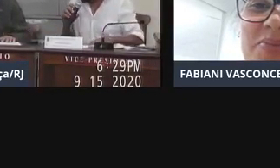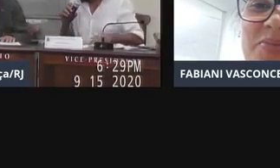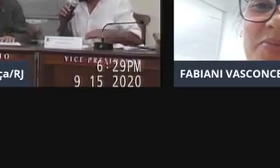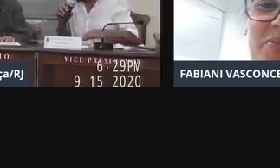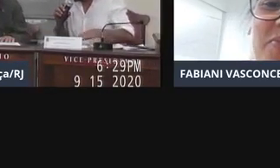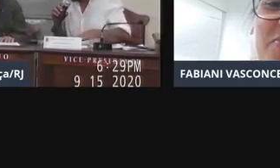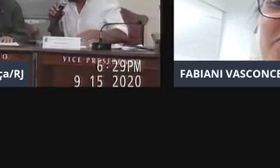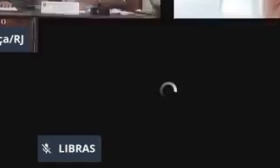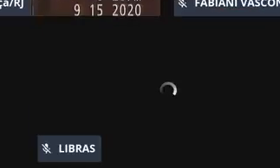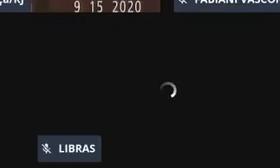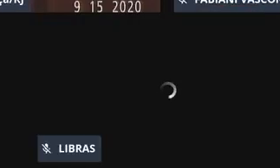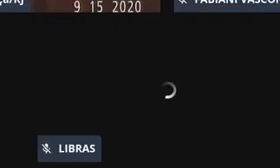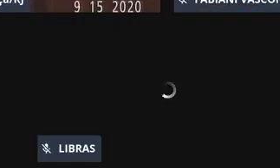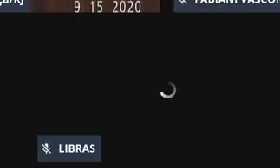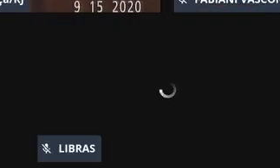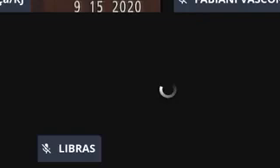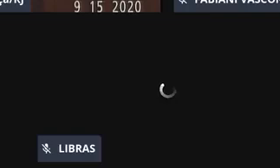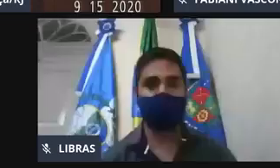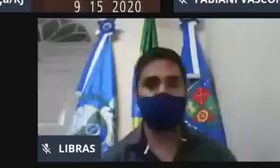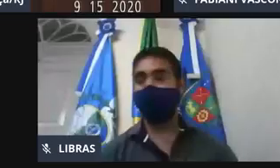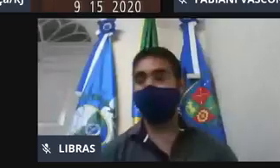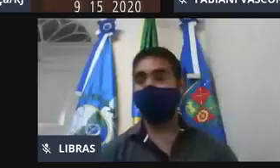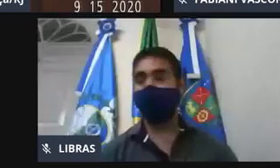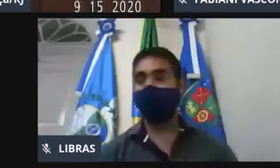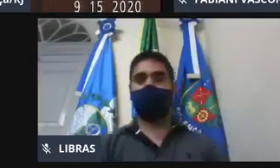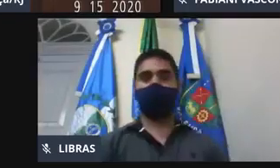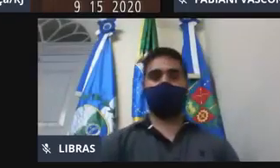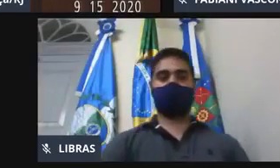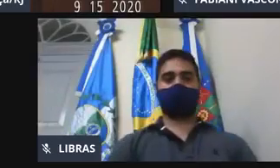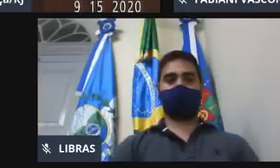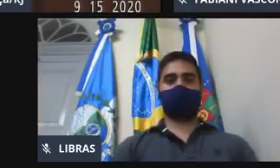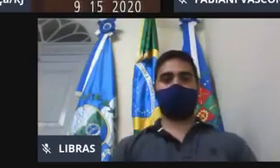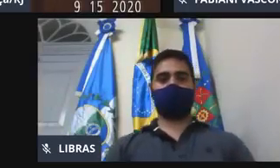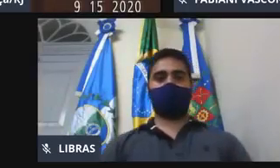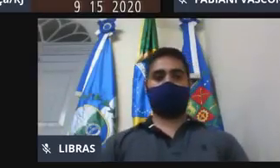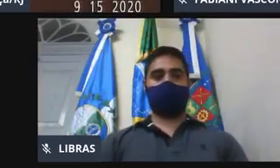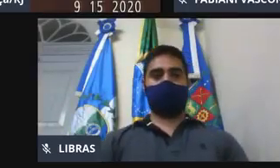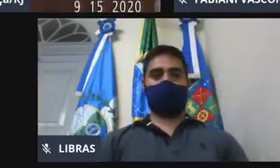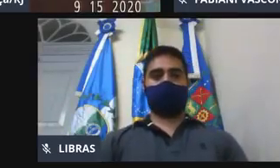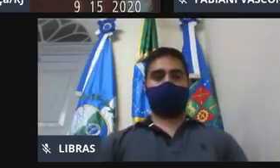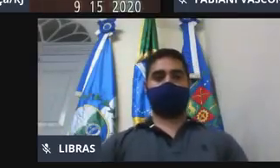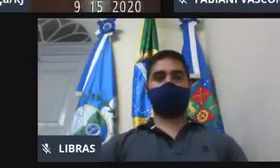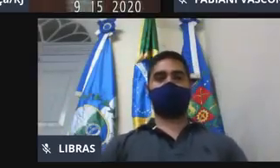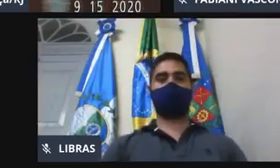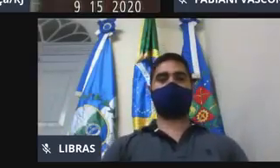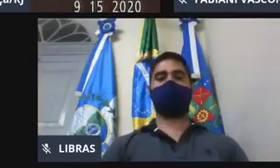Jorge. Não vou fazer uso da tribuna. Vereador Marcelo de Santos Abel.